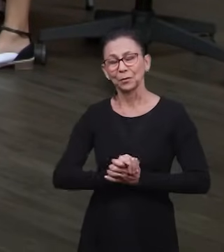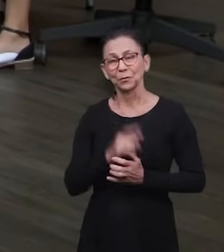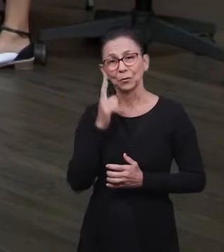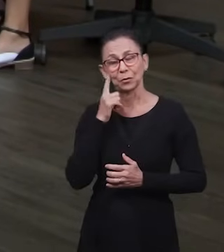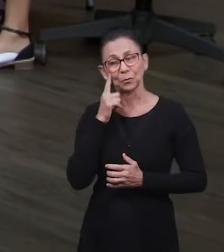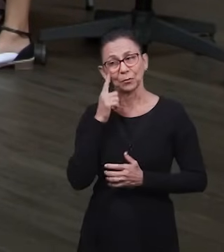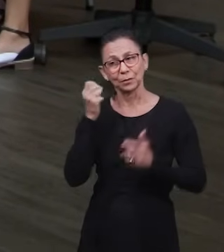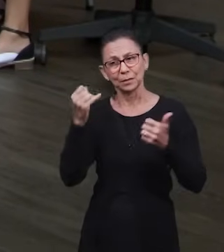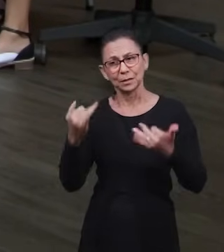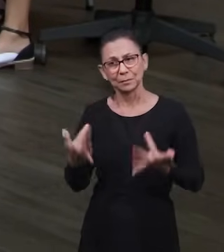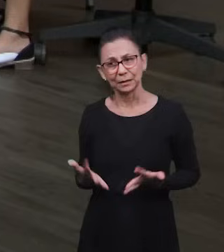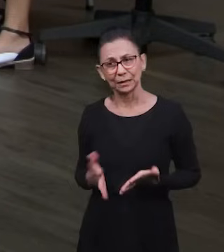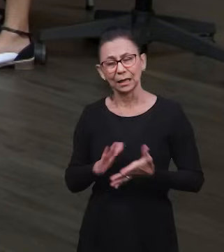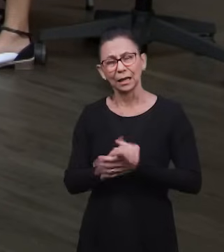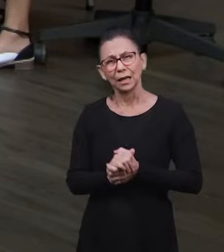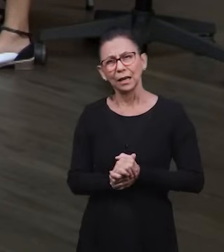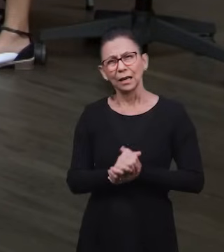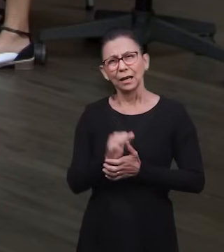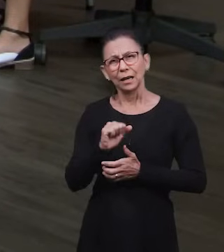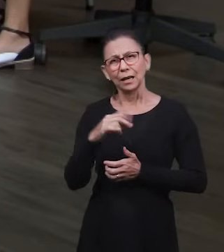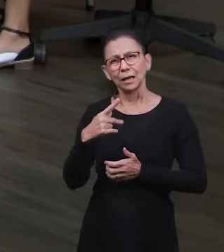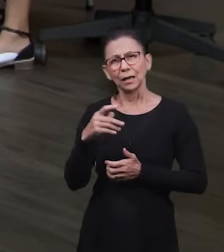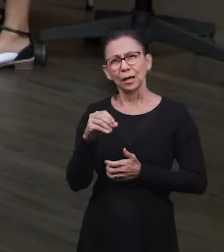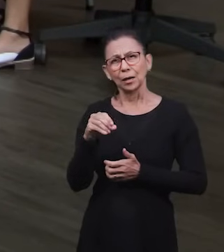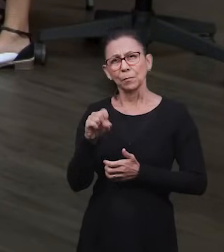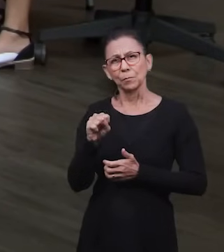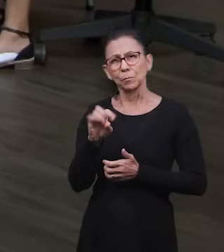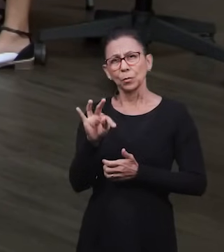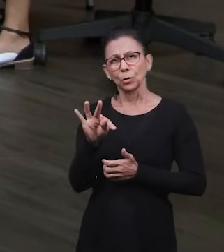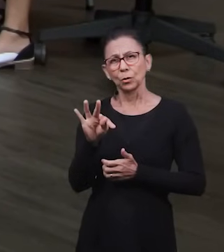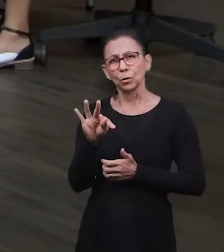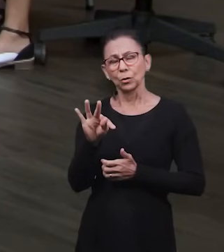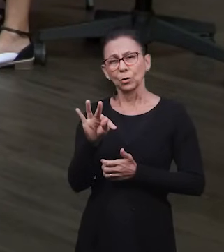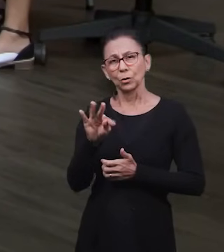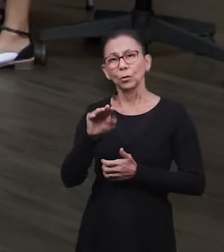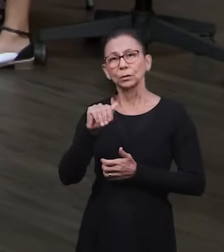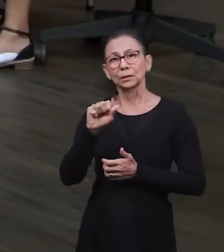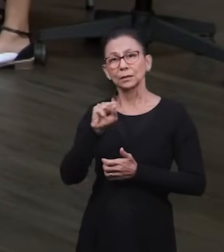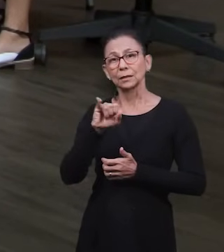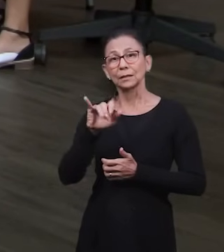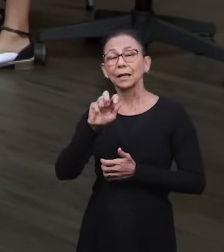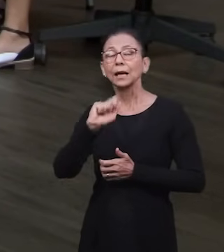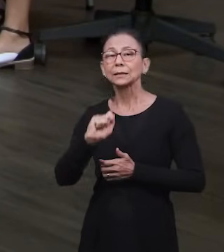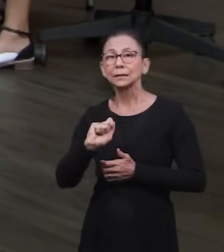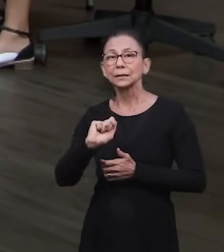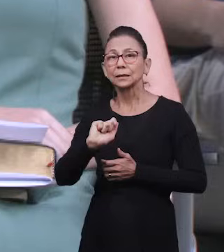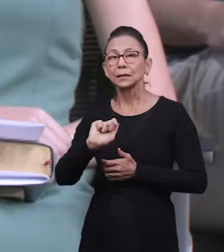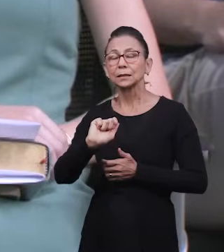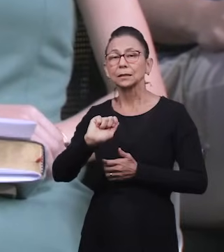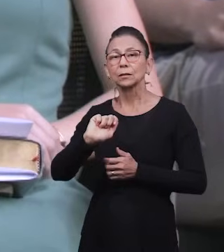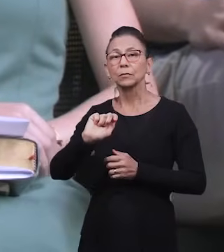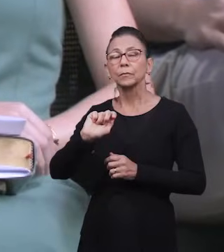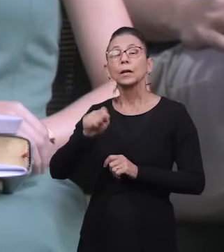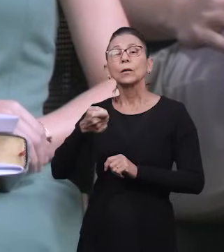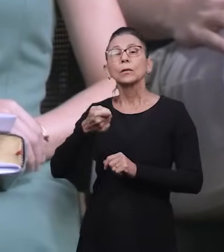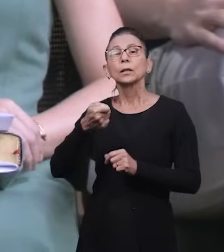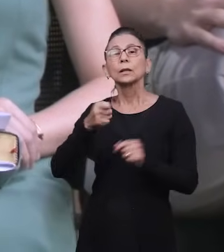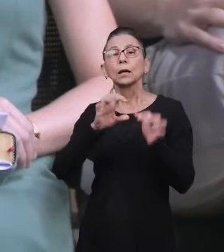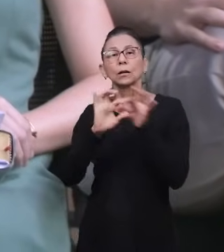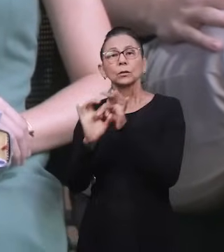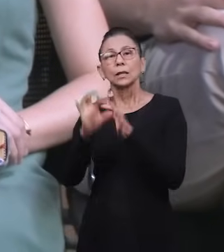é apostasia? Se olhasse que apostasia é o quê? É afastamento da fé. Você afastou da fé. Você